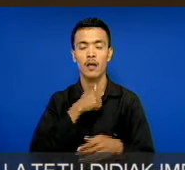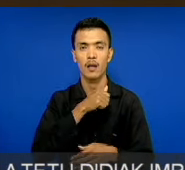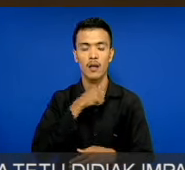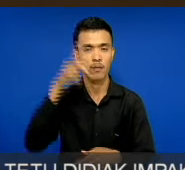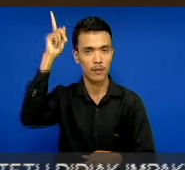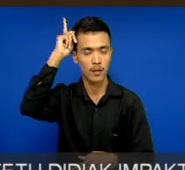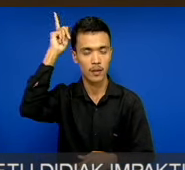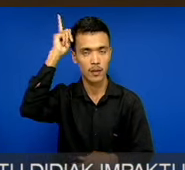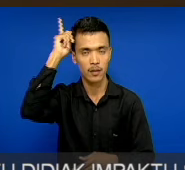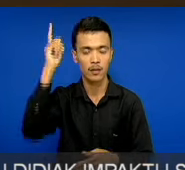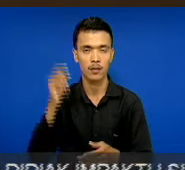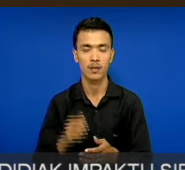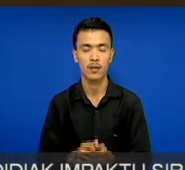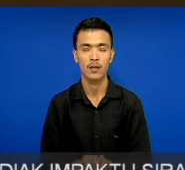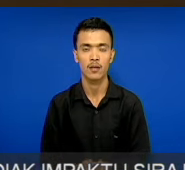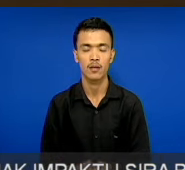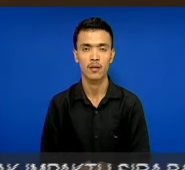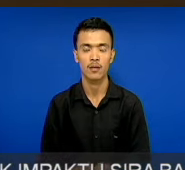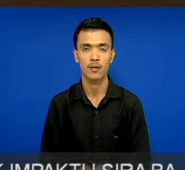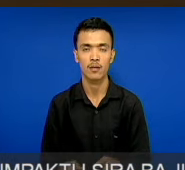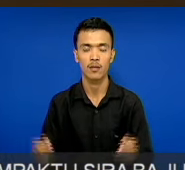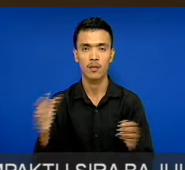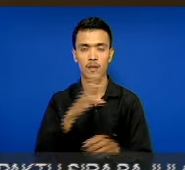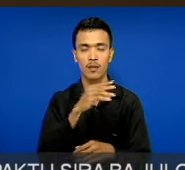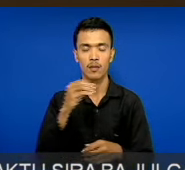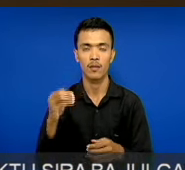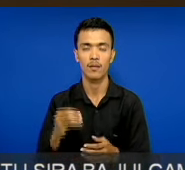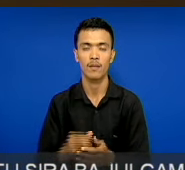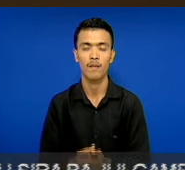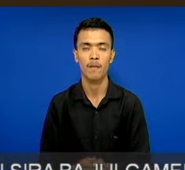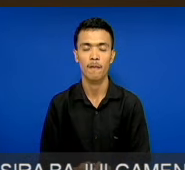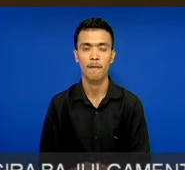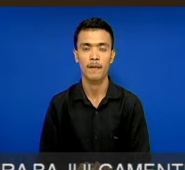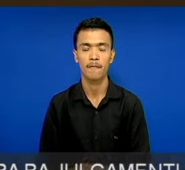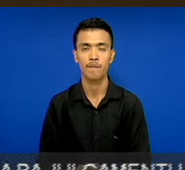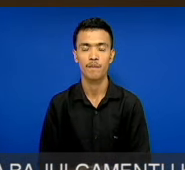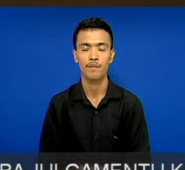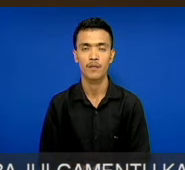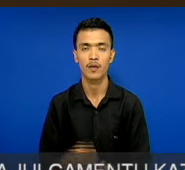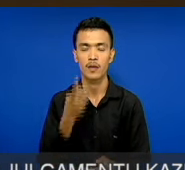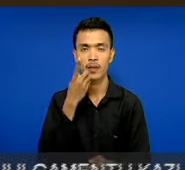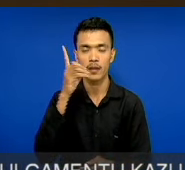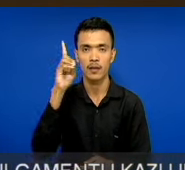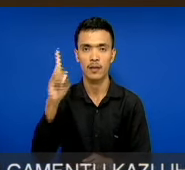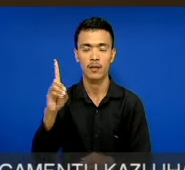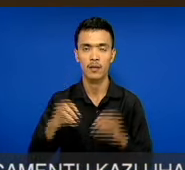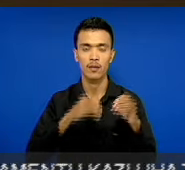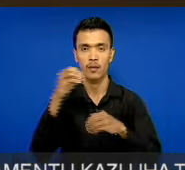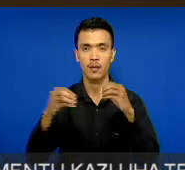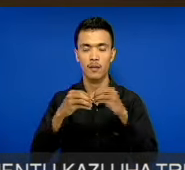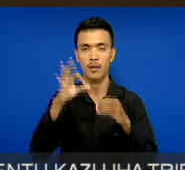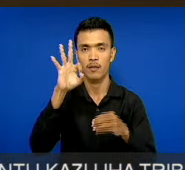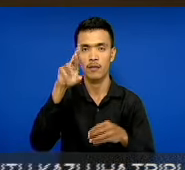imã de Al-Azhar, Cairo, professor Dr. Ahmad Tayeb, na sua declaração sobre fraternidade